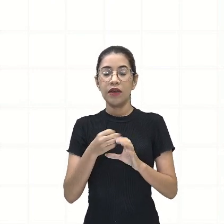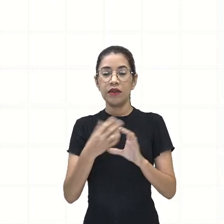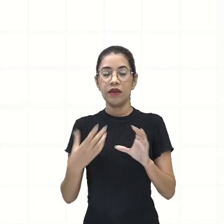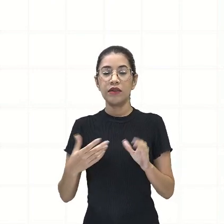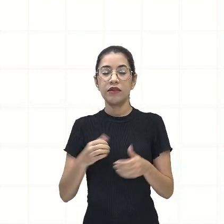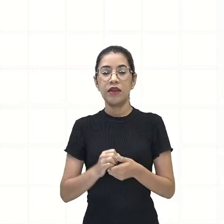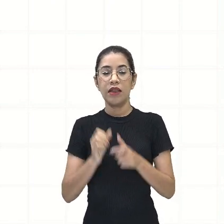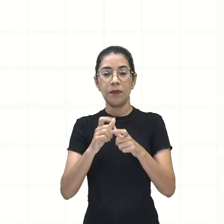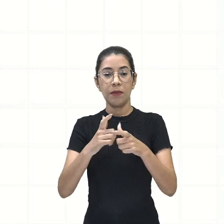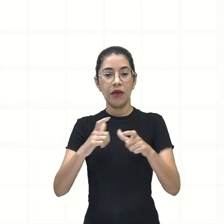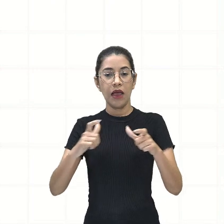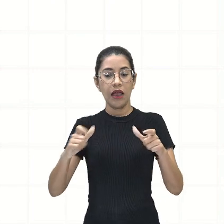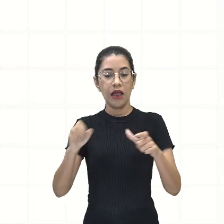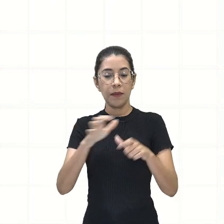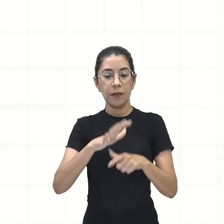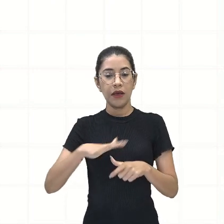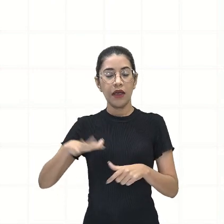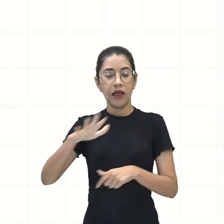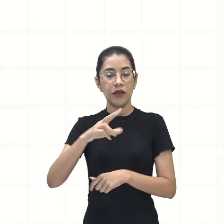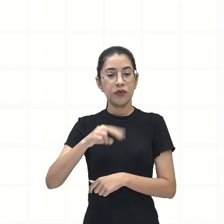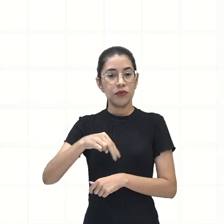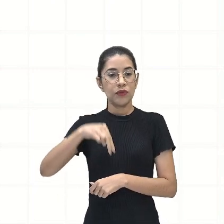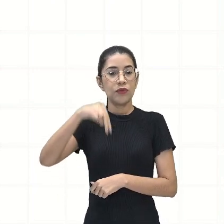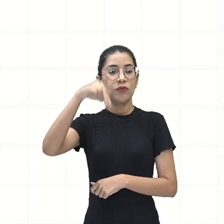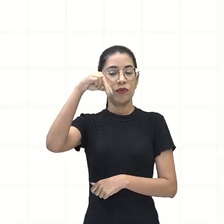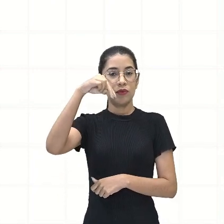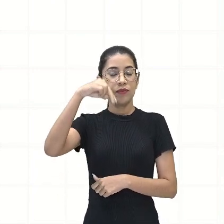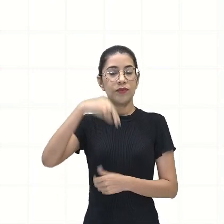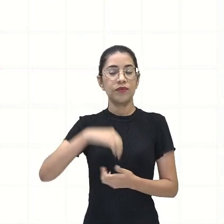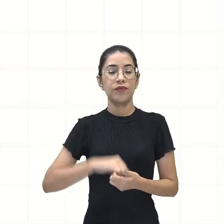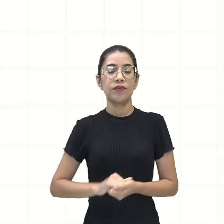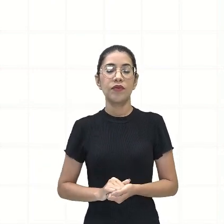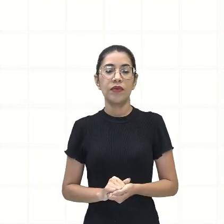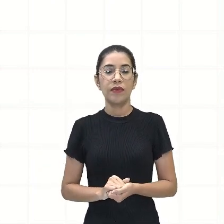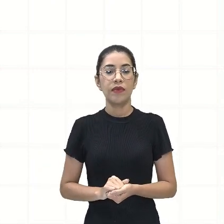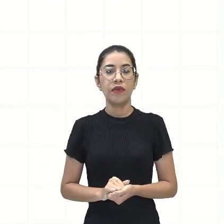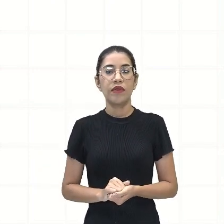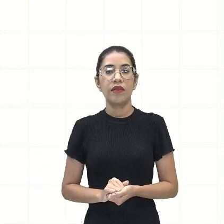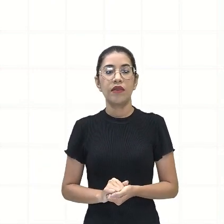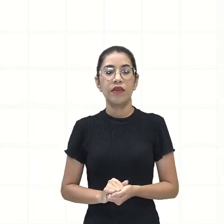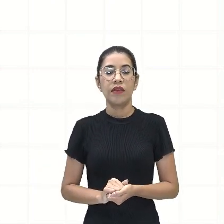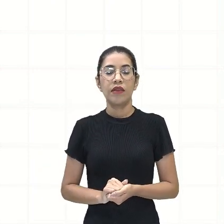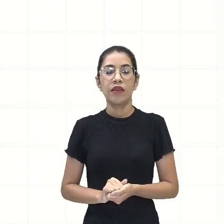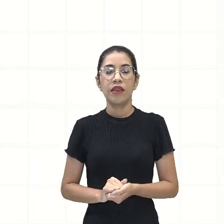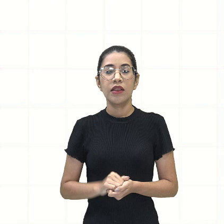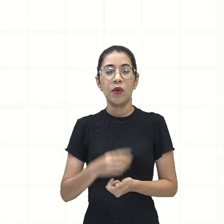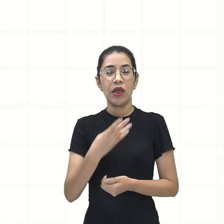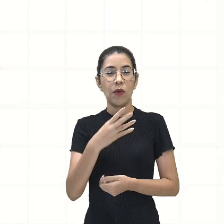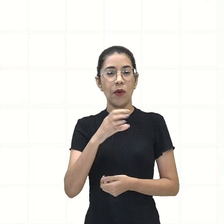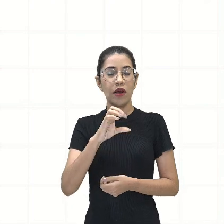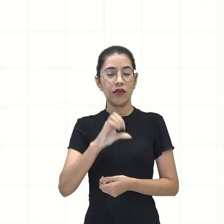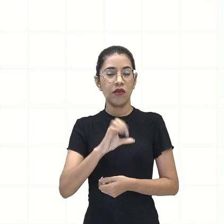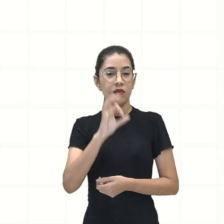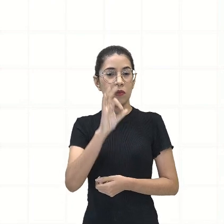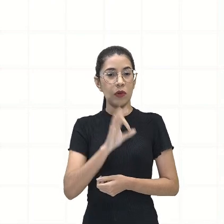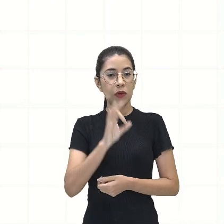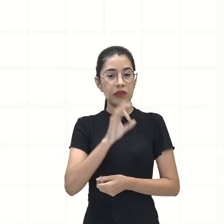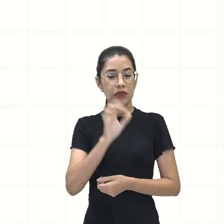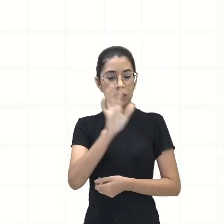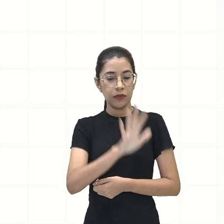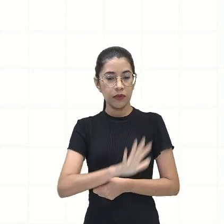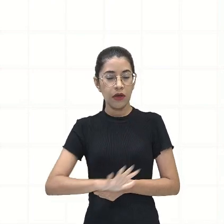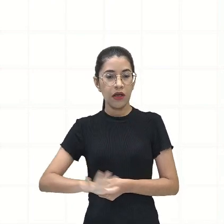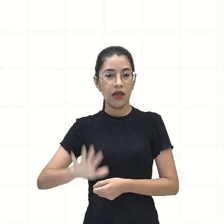estende aí pela região norte do Brasil. Então, ela ocupa cerca de 49% do